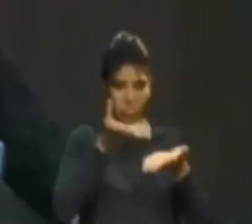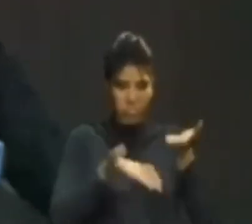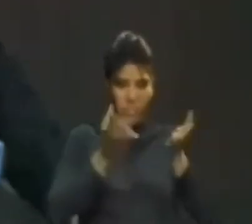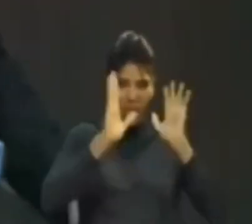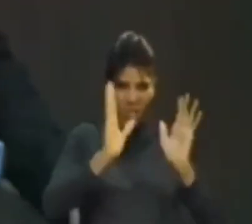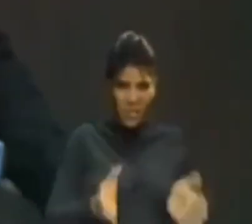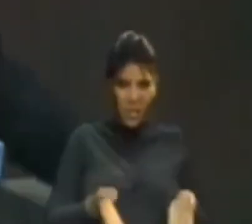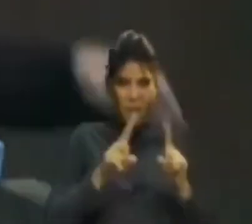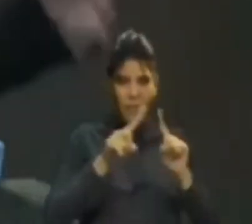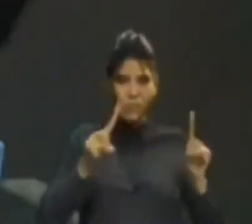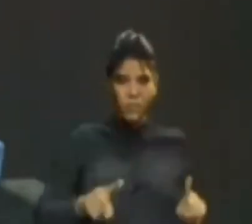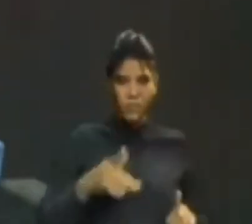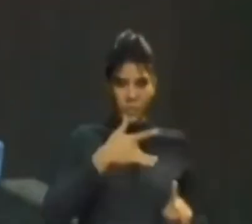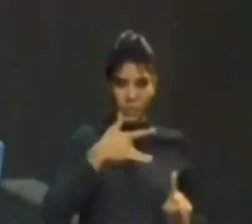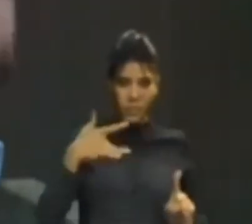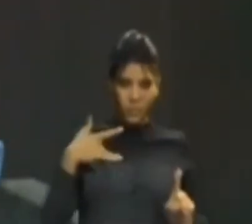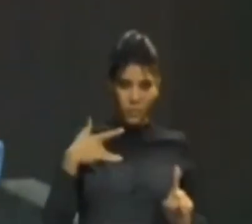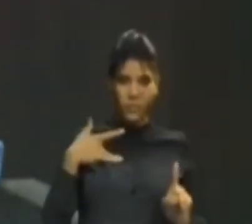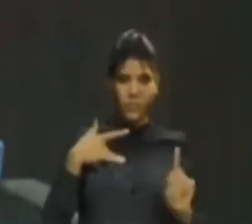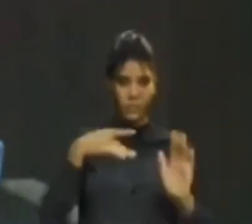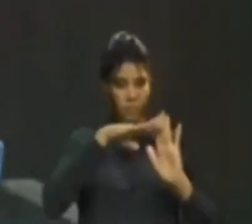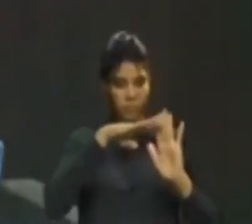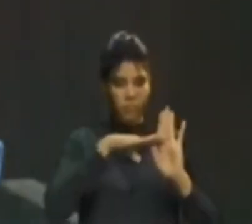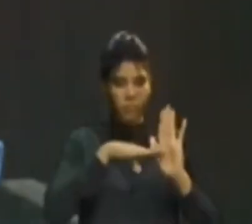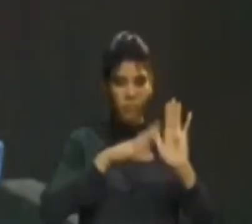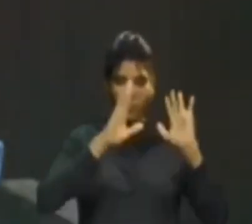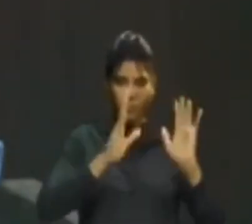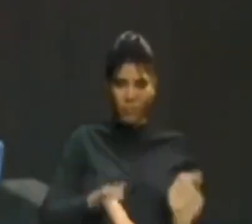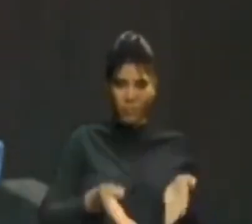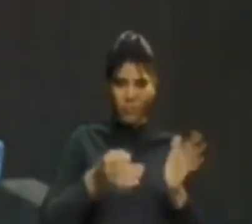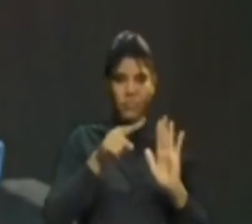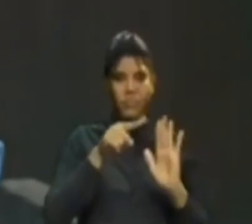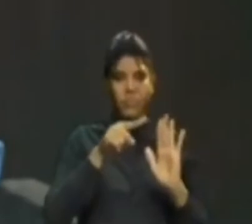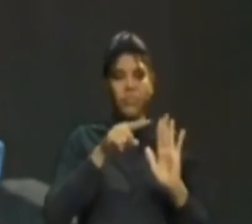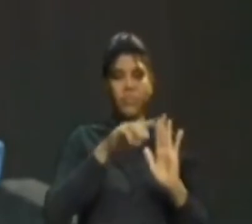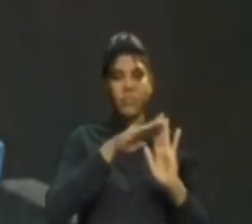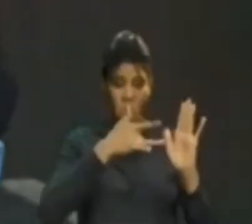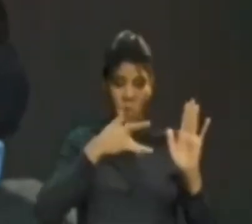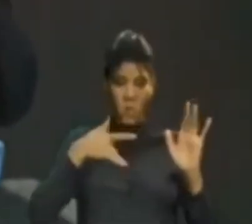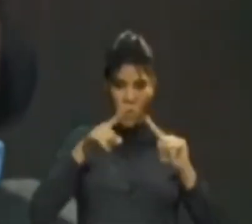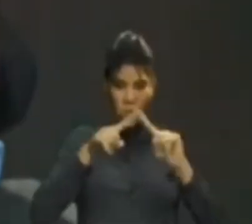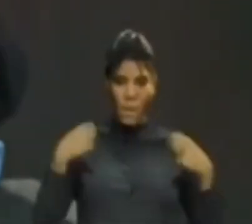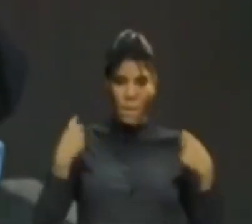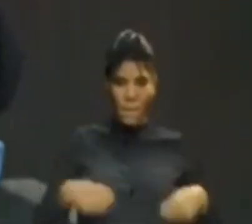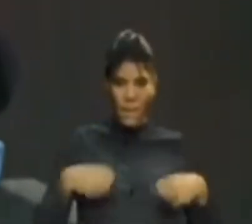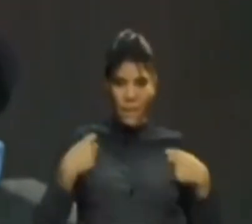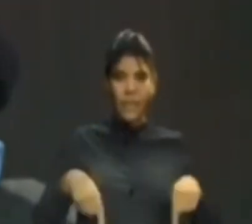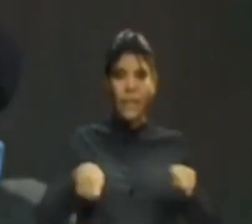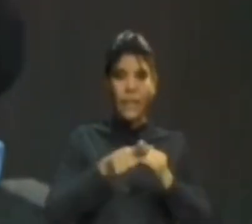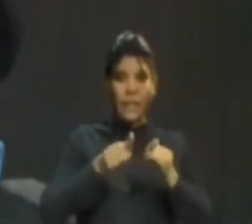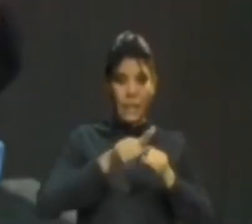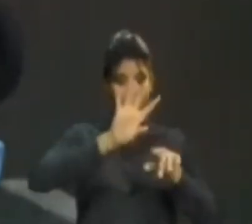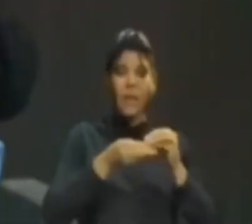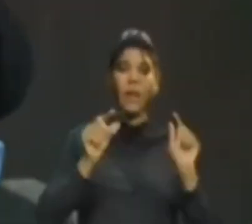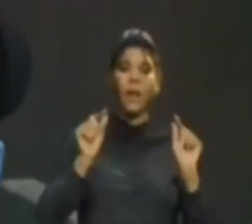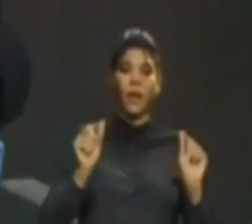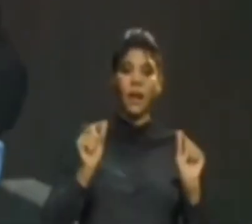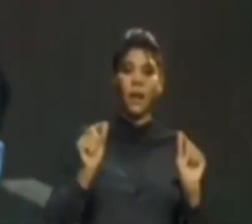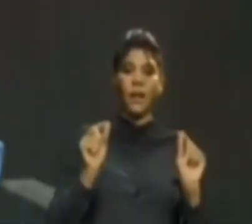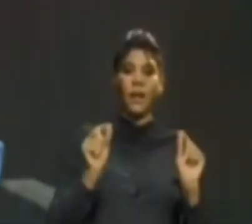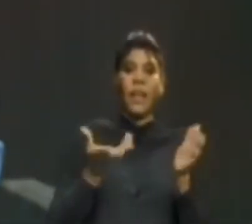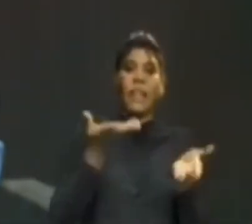naquele rol o tanto ali dispostos ou plano de saúde deve também curte